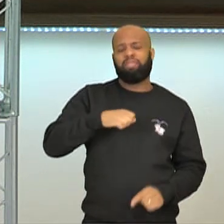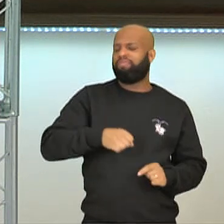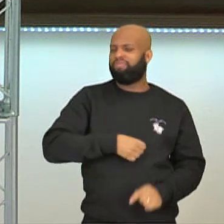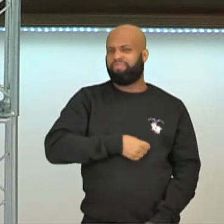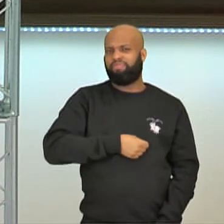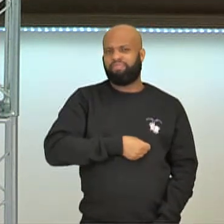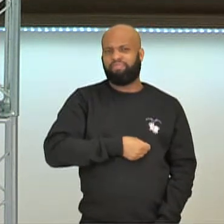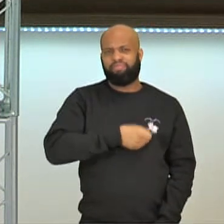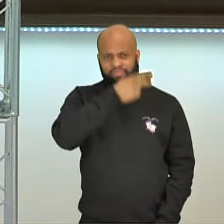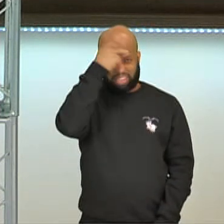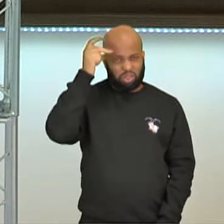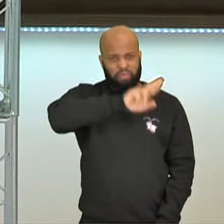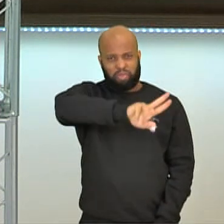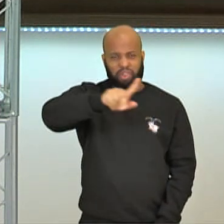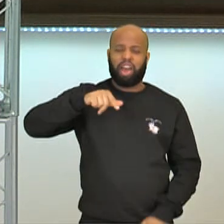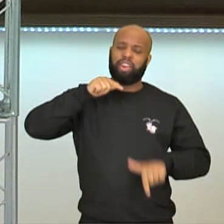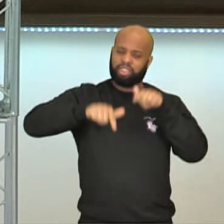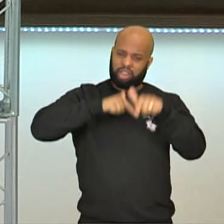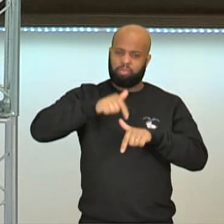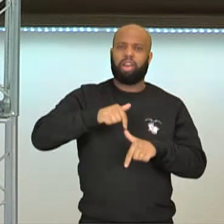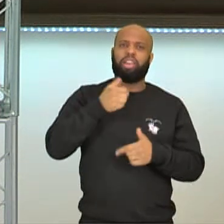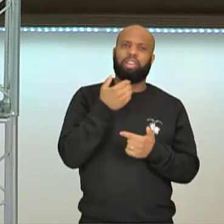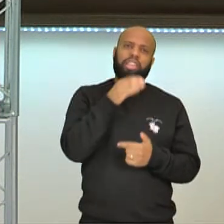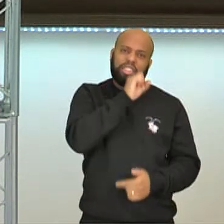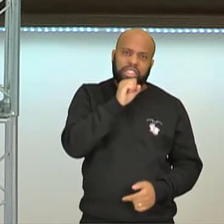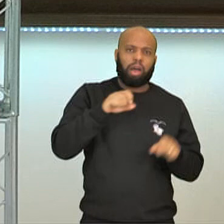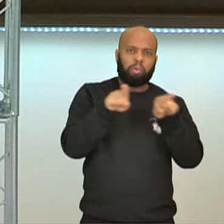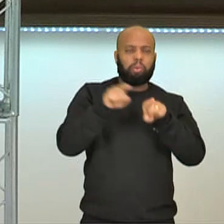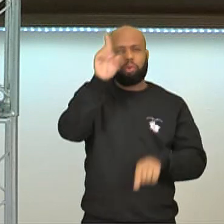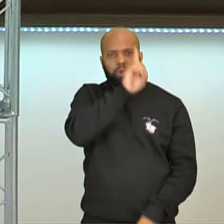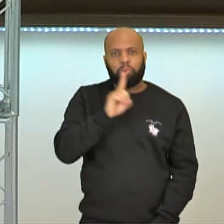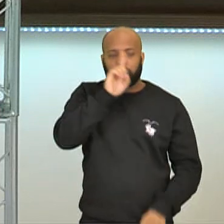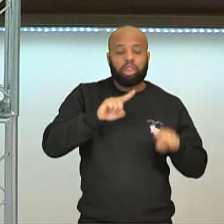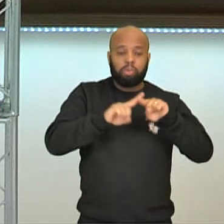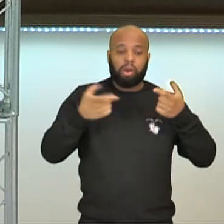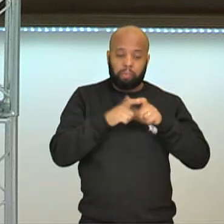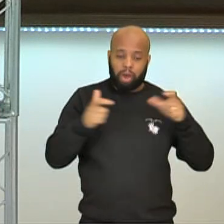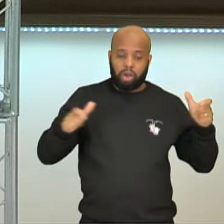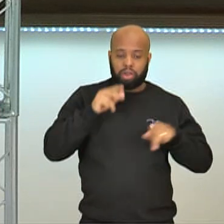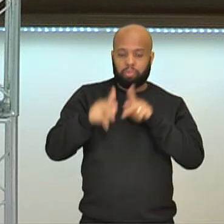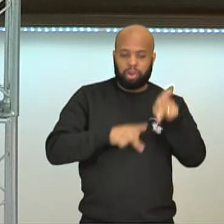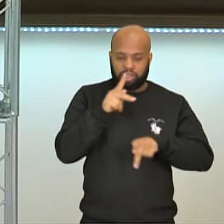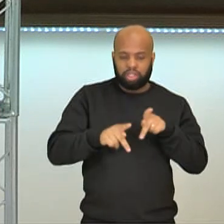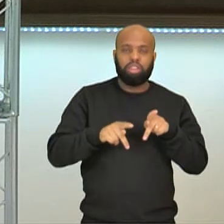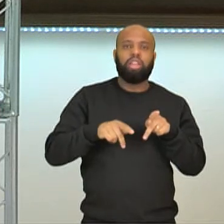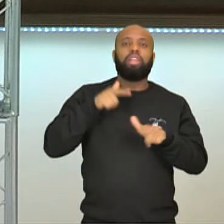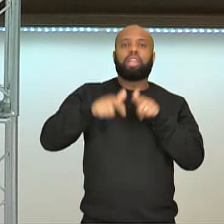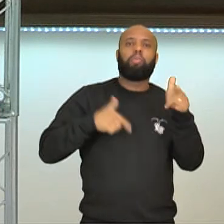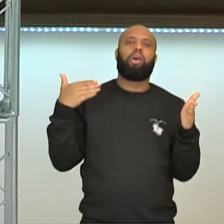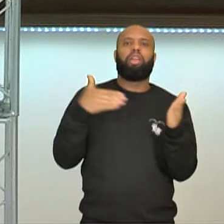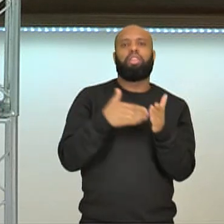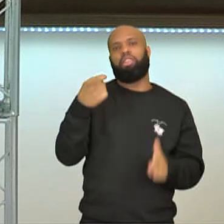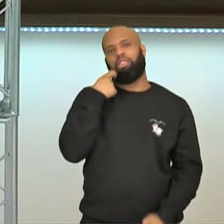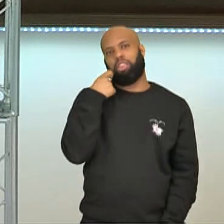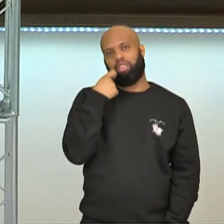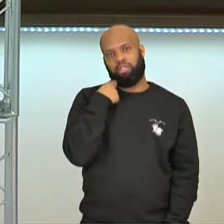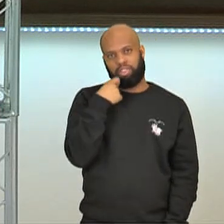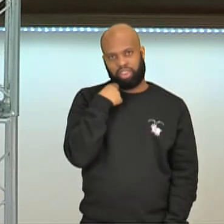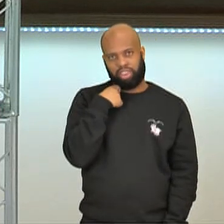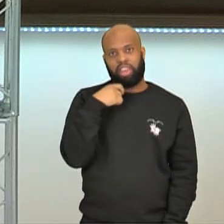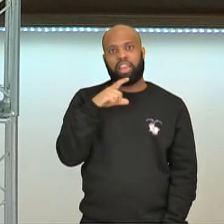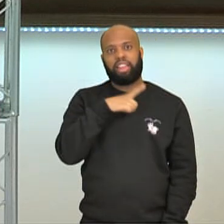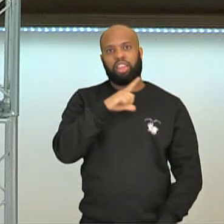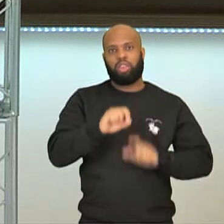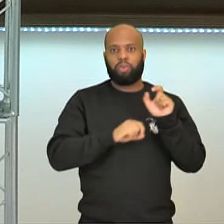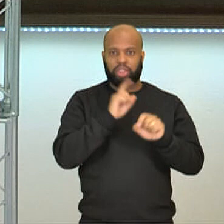muitos cidadãos no nosso país que trabalham sábado, que trabalham domingo, mas a grande maioria da população que trabalha tem aí folga no